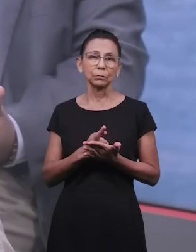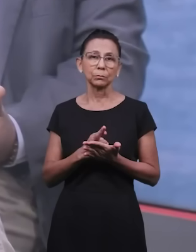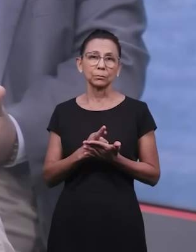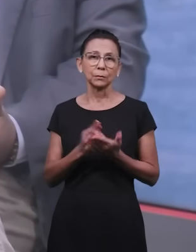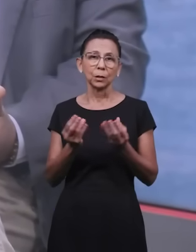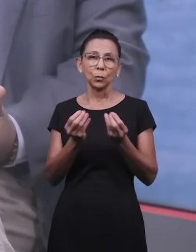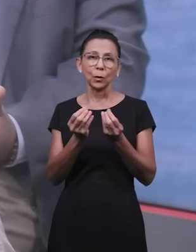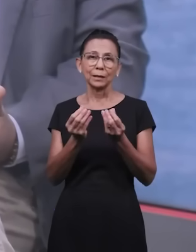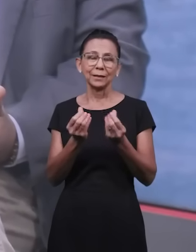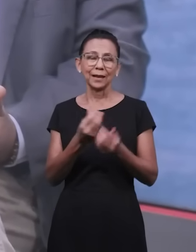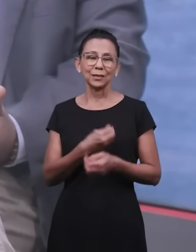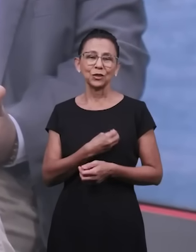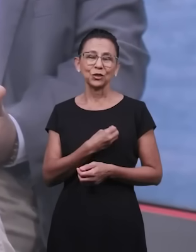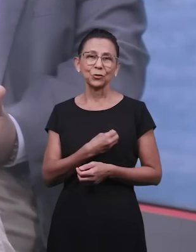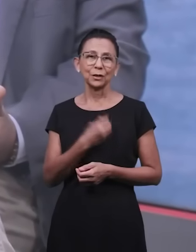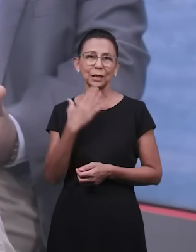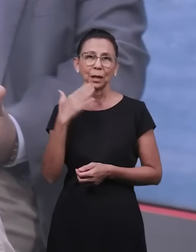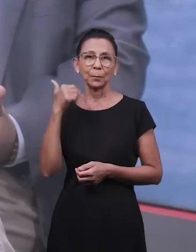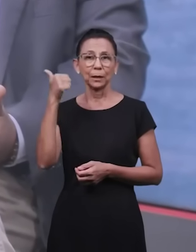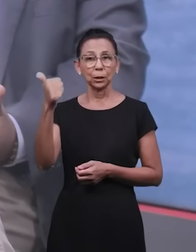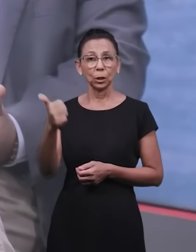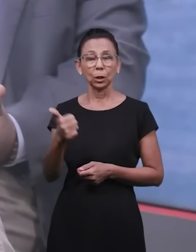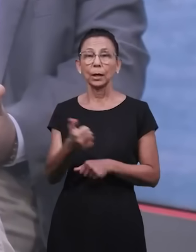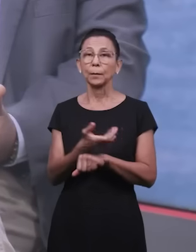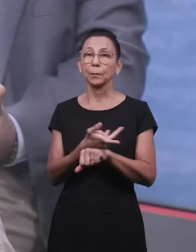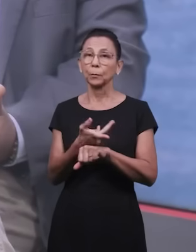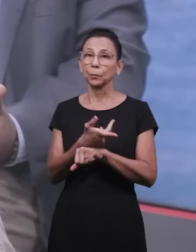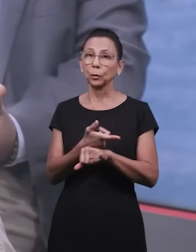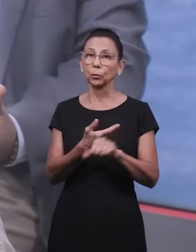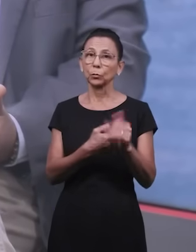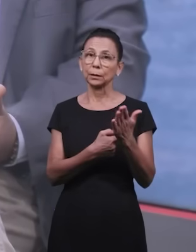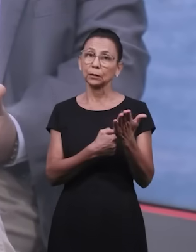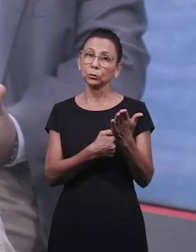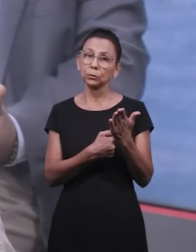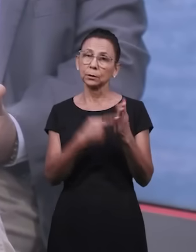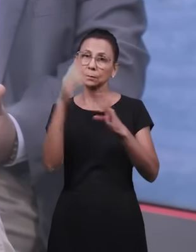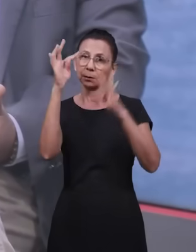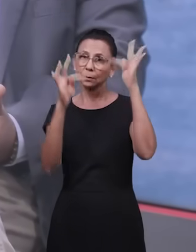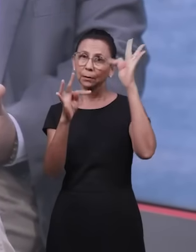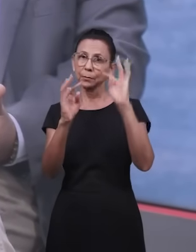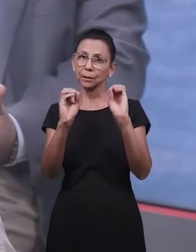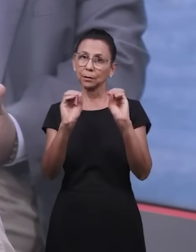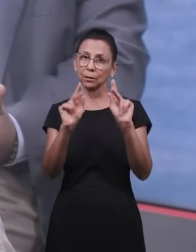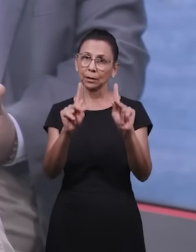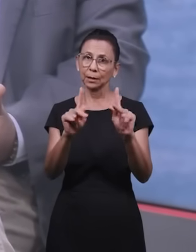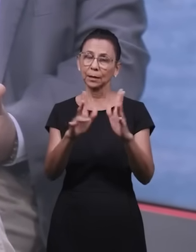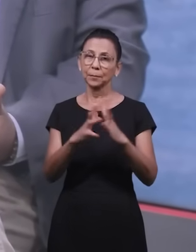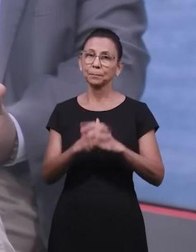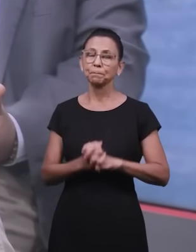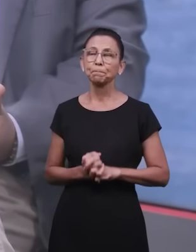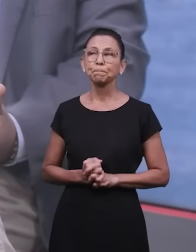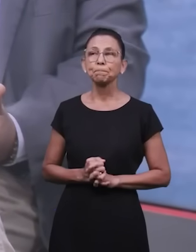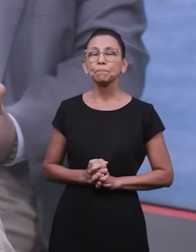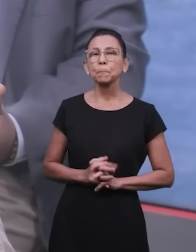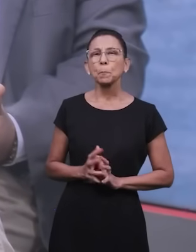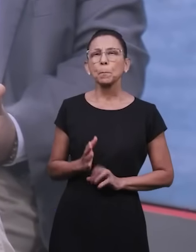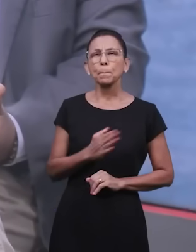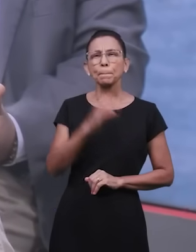enfim. Sim, olha, procure ajuda, procure tratamento, porque é assim que a gente se cura,